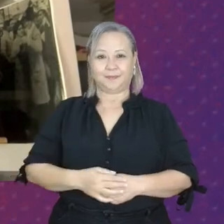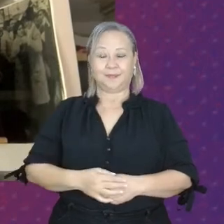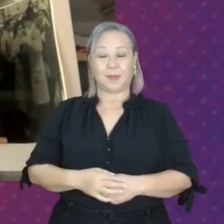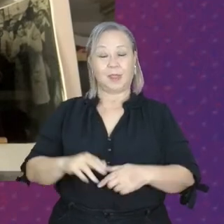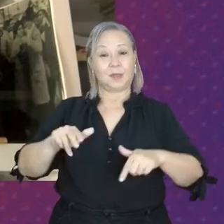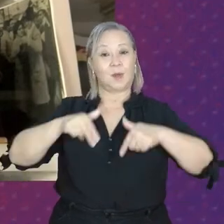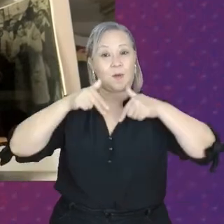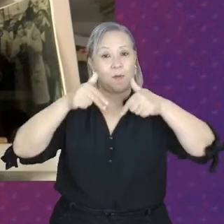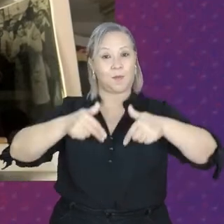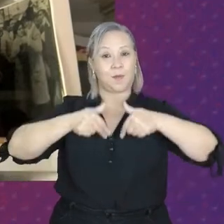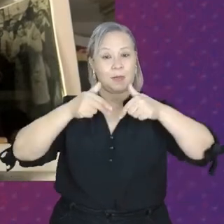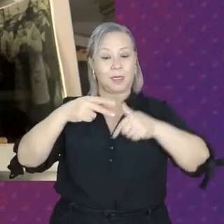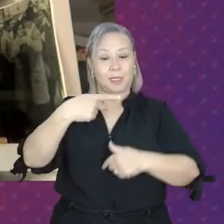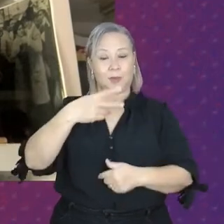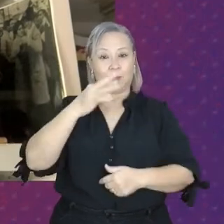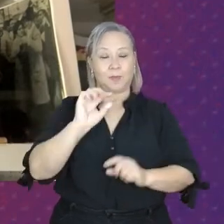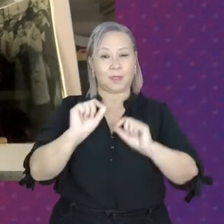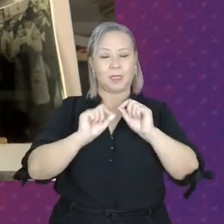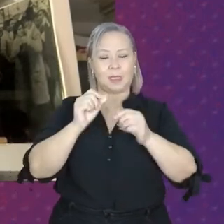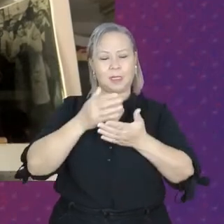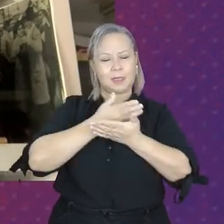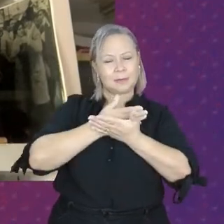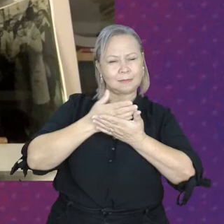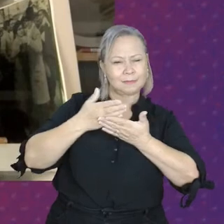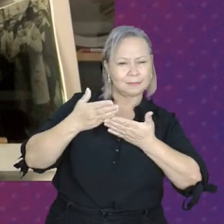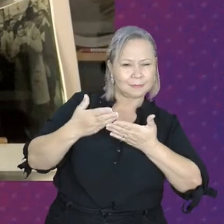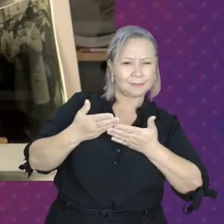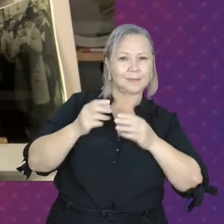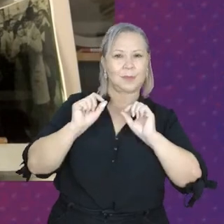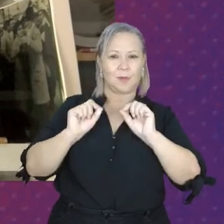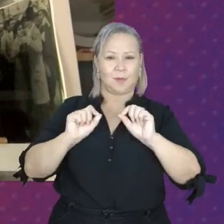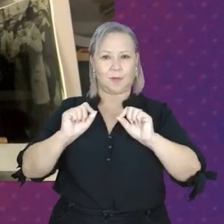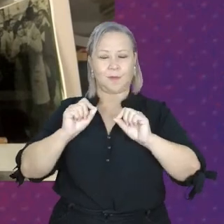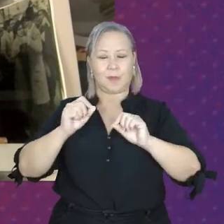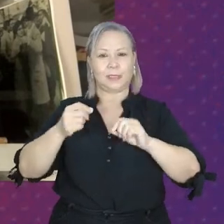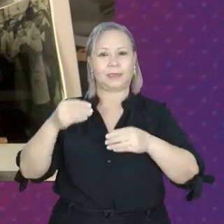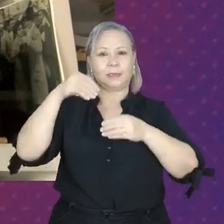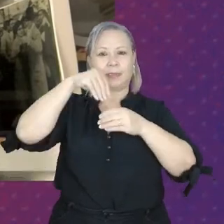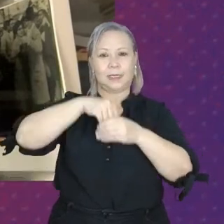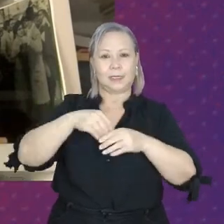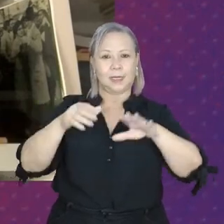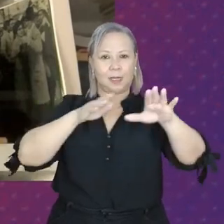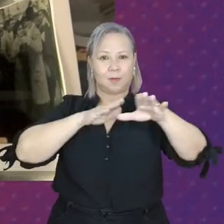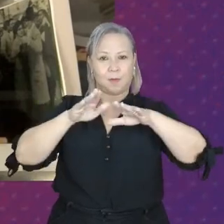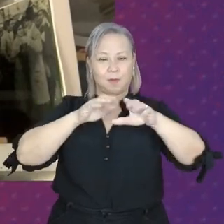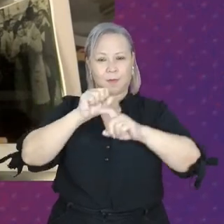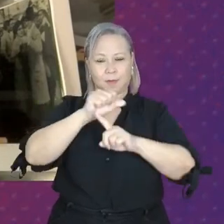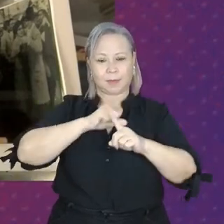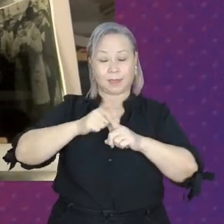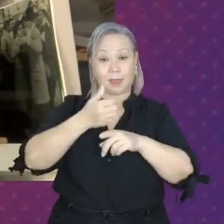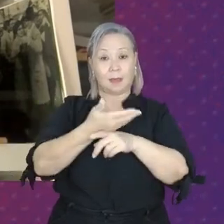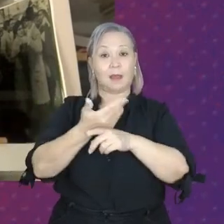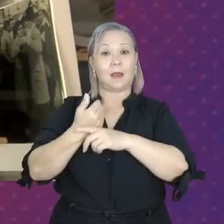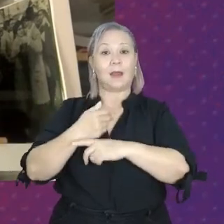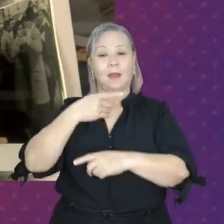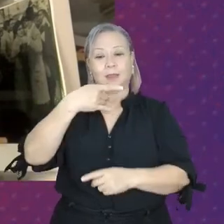PT desde a fundação, militei nos movimentos sociais antes do PT,